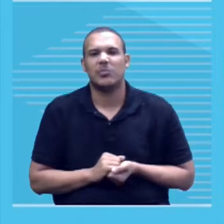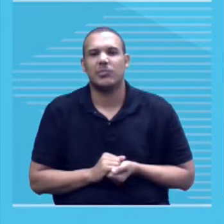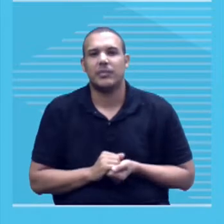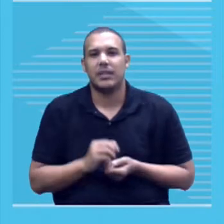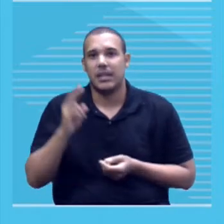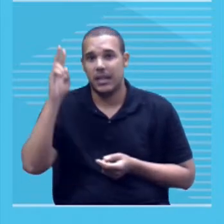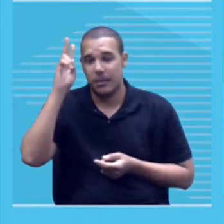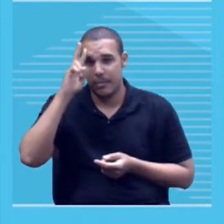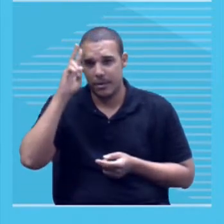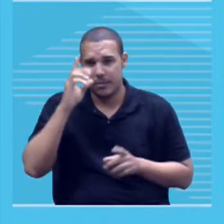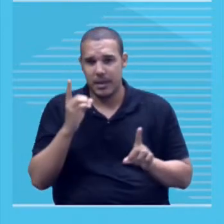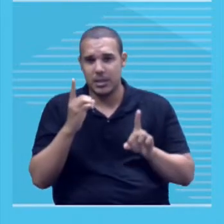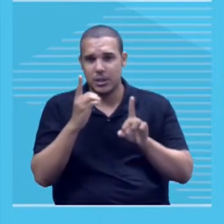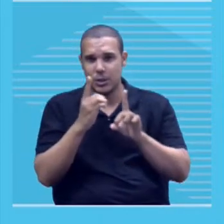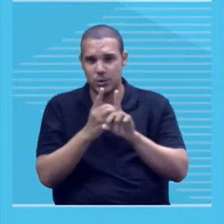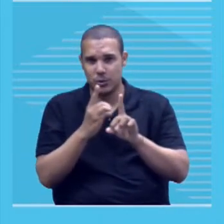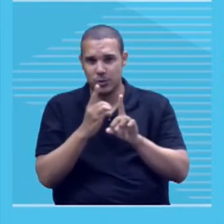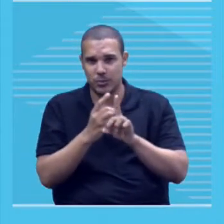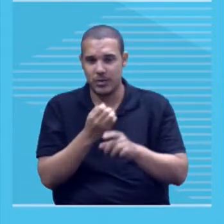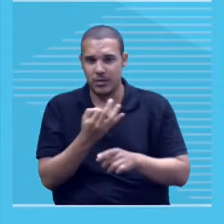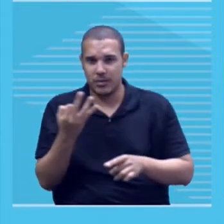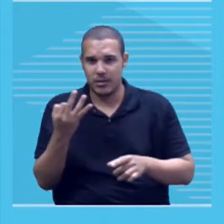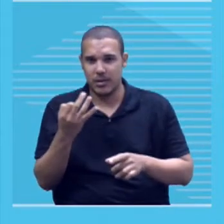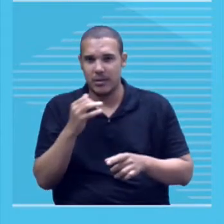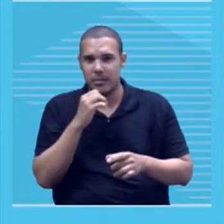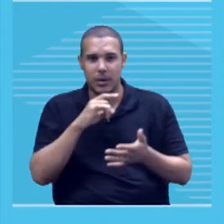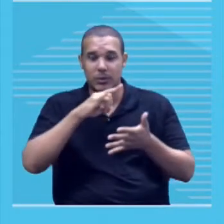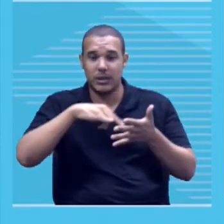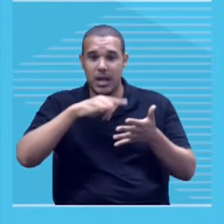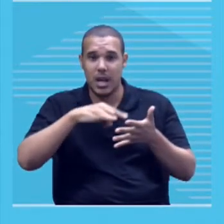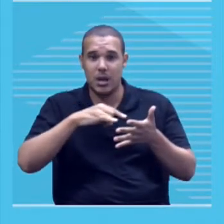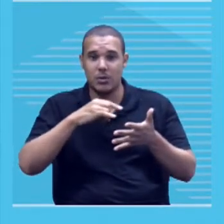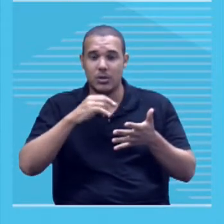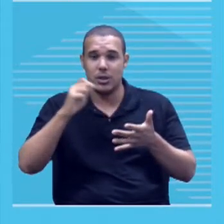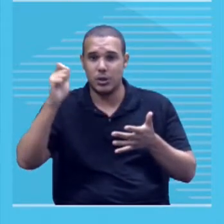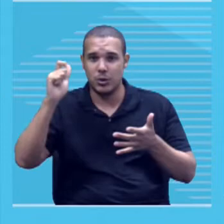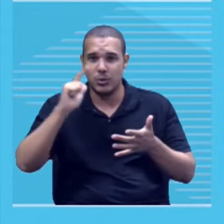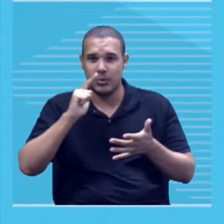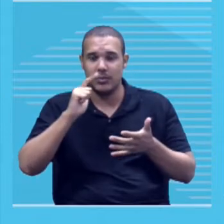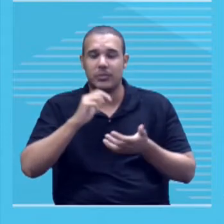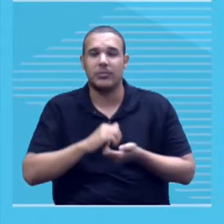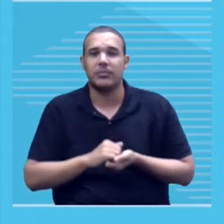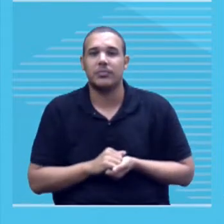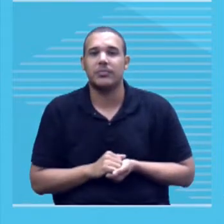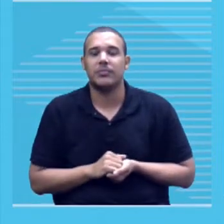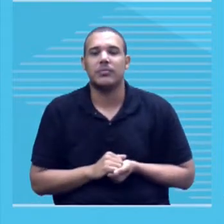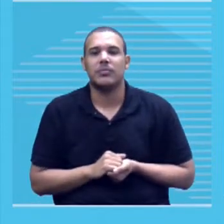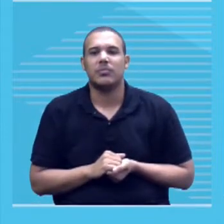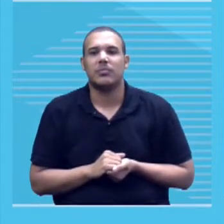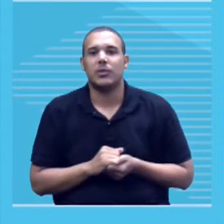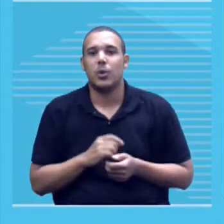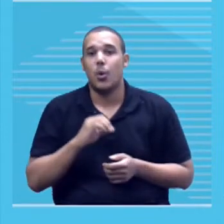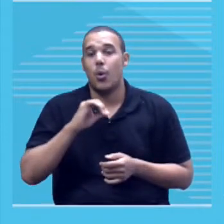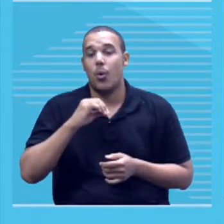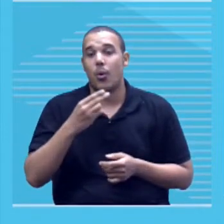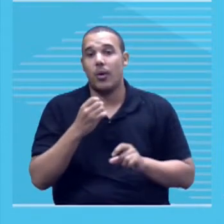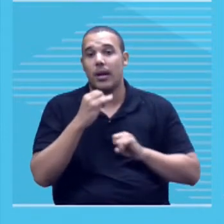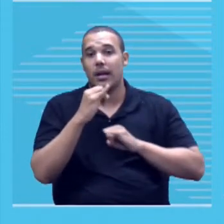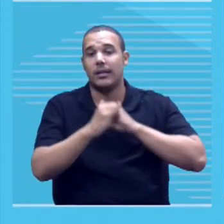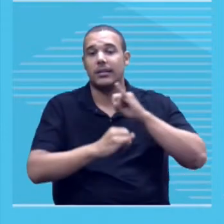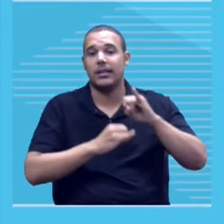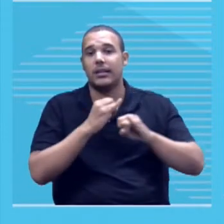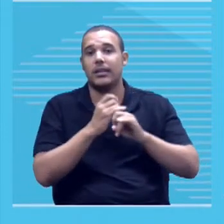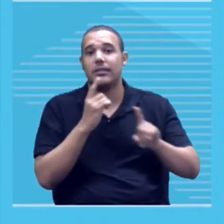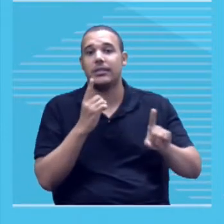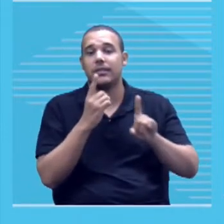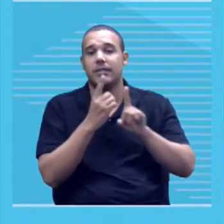essa quantidade aí, você pode pegar a sua última conta de luz, tá bom? Seu talãozinho de luz lá, então você pode pegar pela internet também o valor ali que